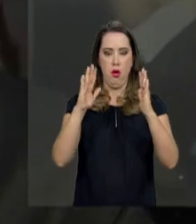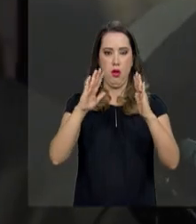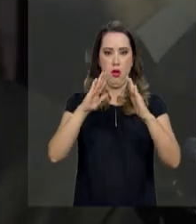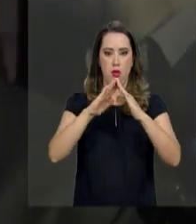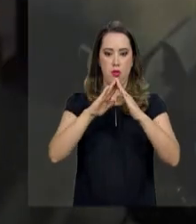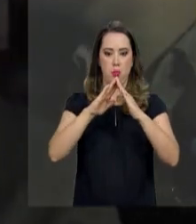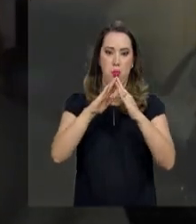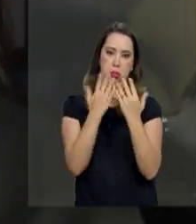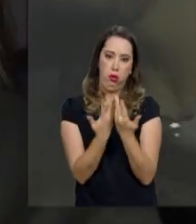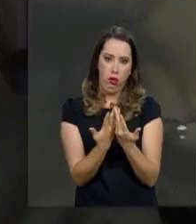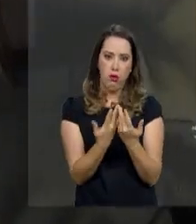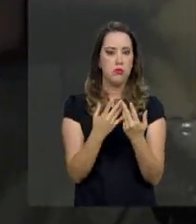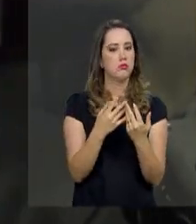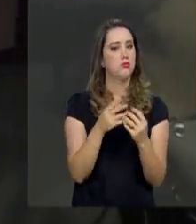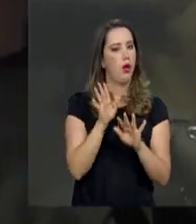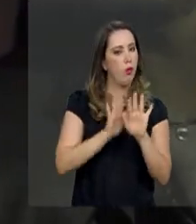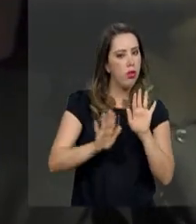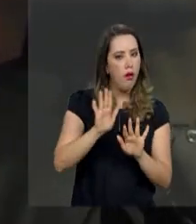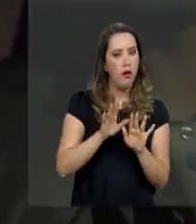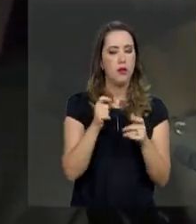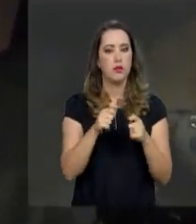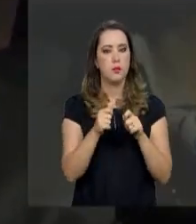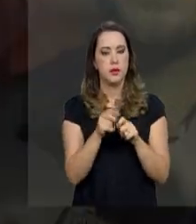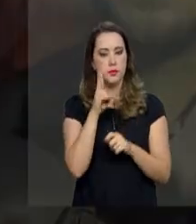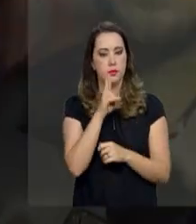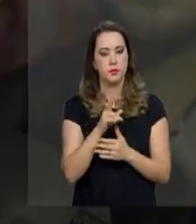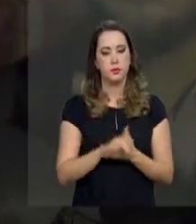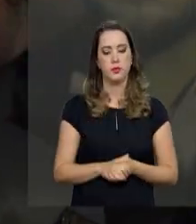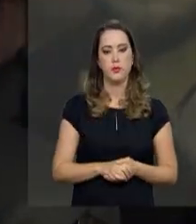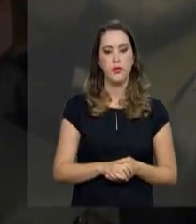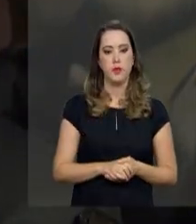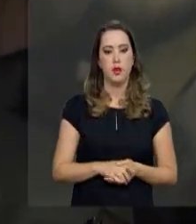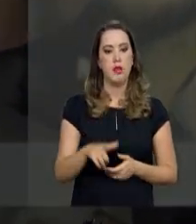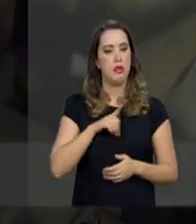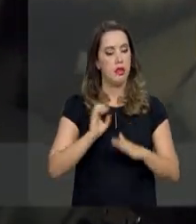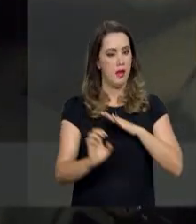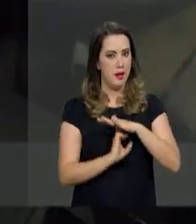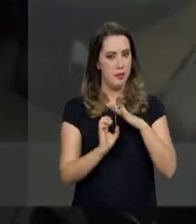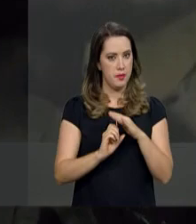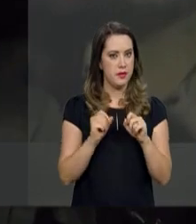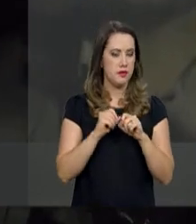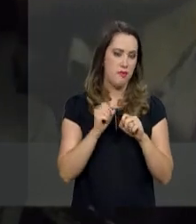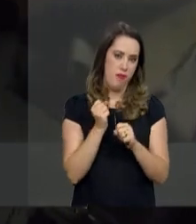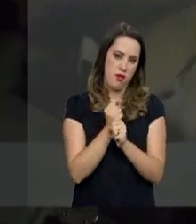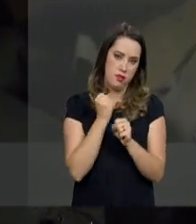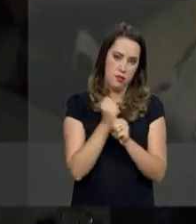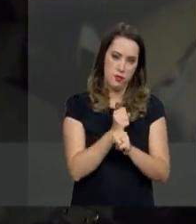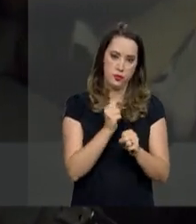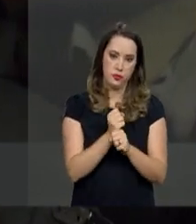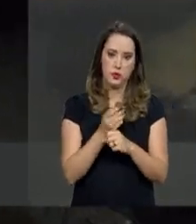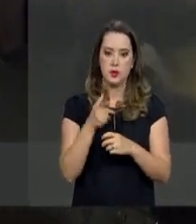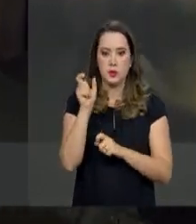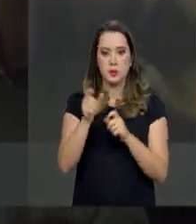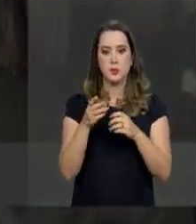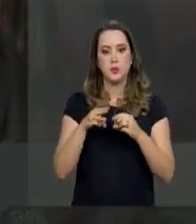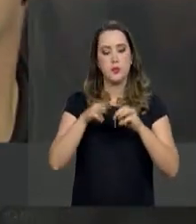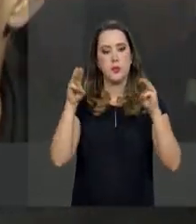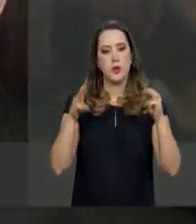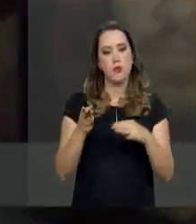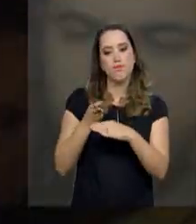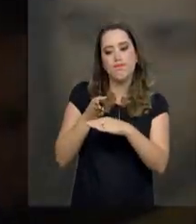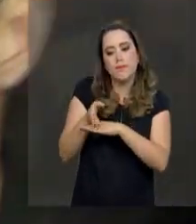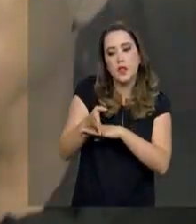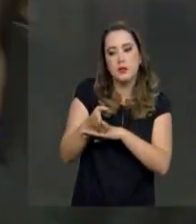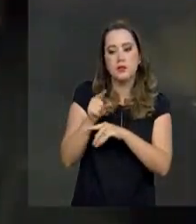explicou como serão as etapas de recuperação do museu. A empresa que fará esse trabalho, ela entrará aqui no museu